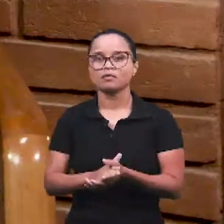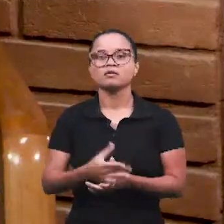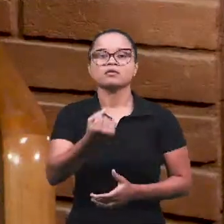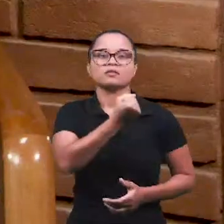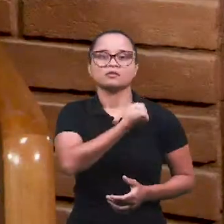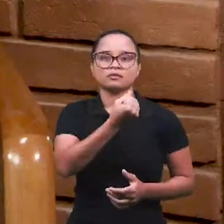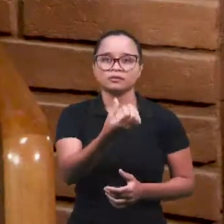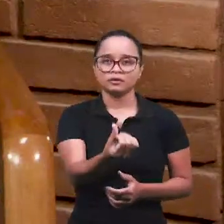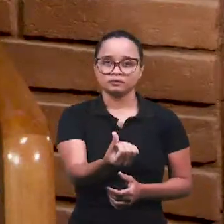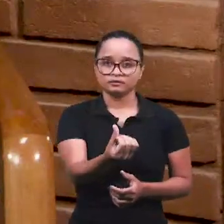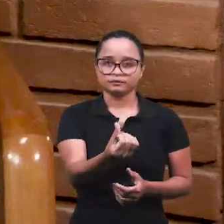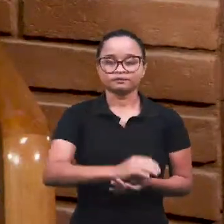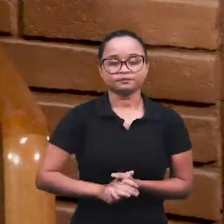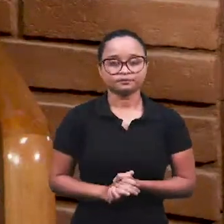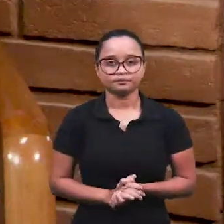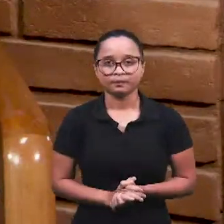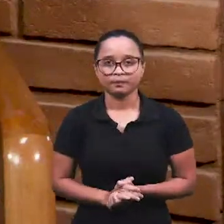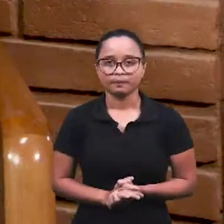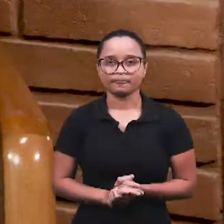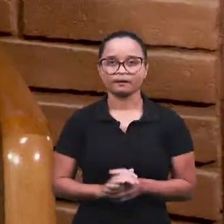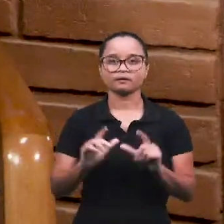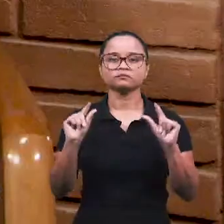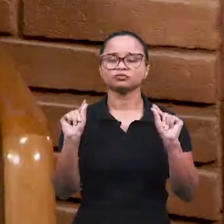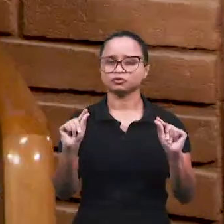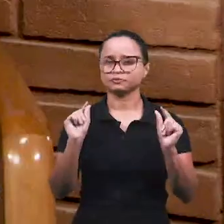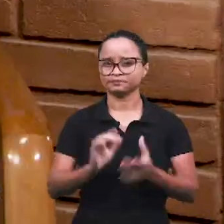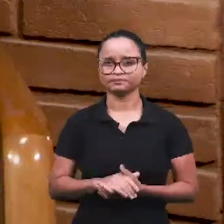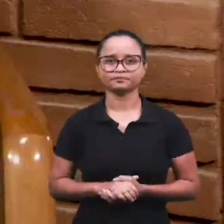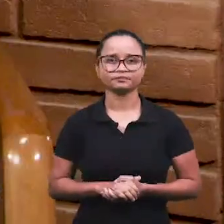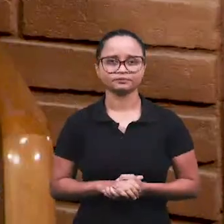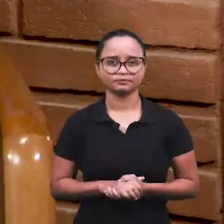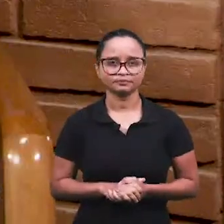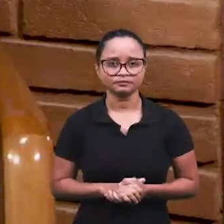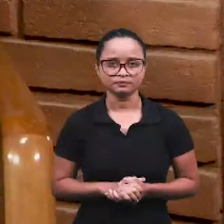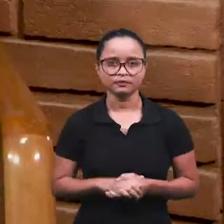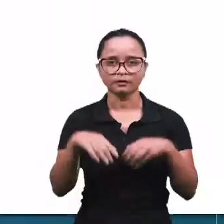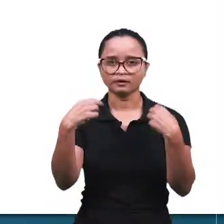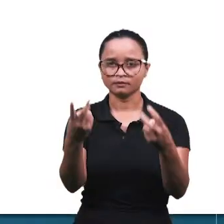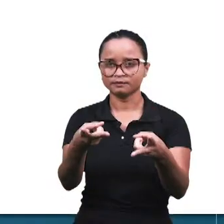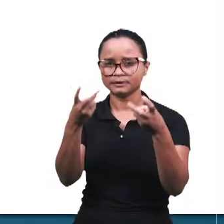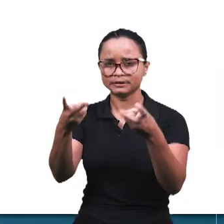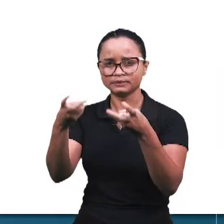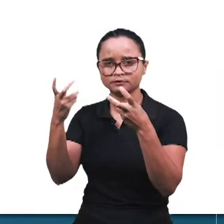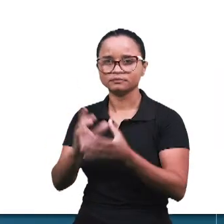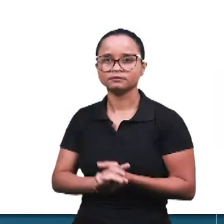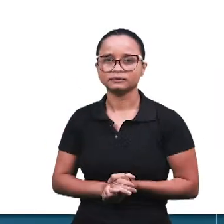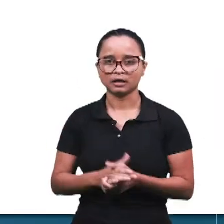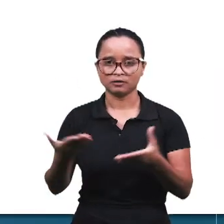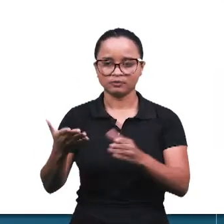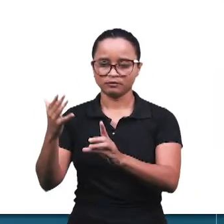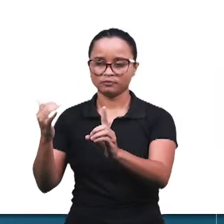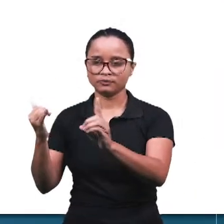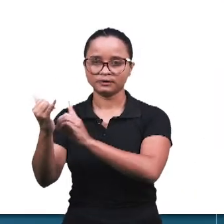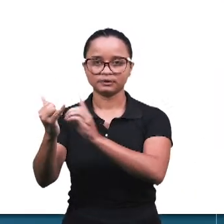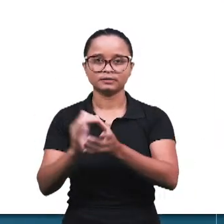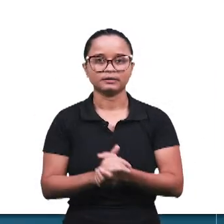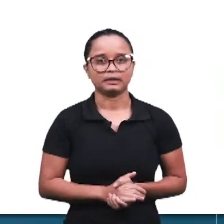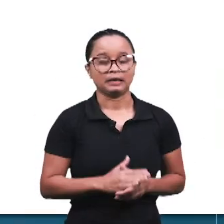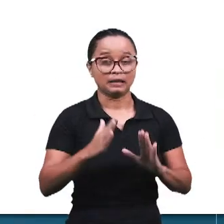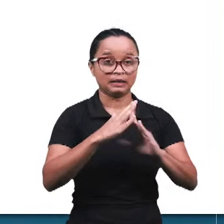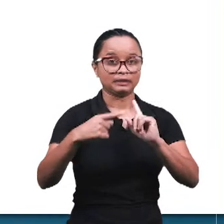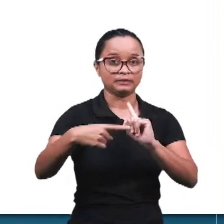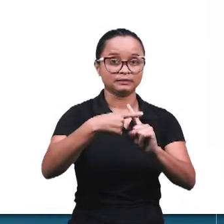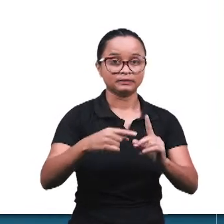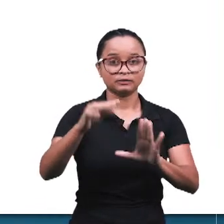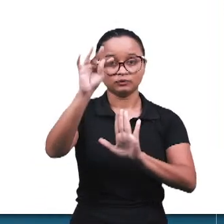nossa última pergunta, número 6, que ela é uma identificação. Ela diz assim: identifique os sinais proféticos dirigidos